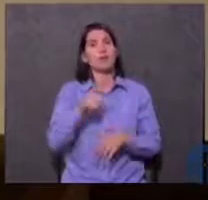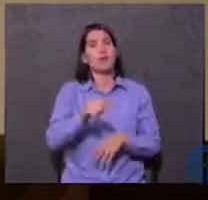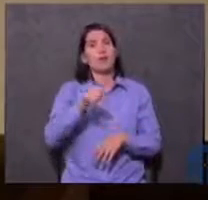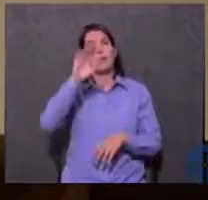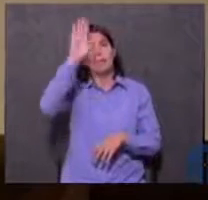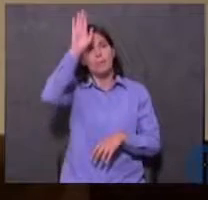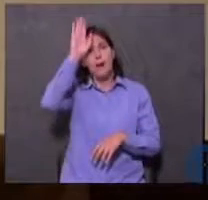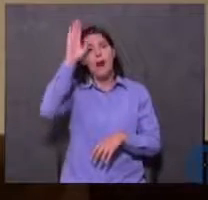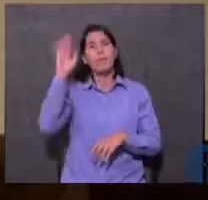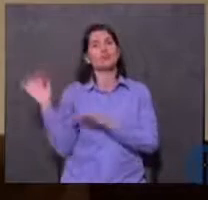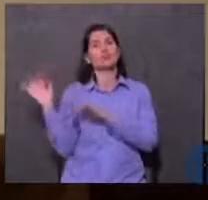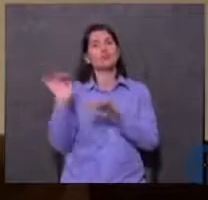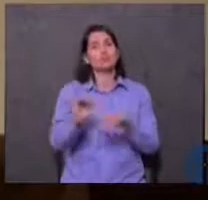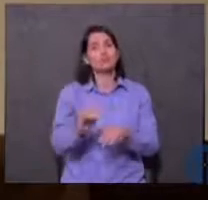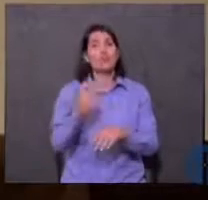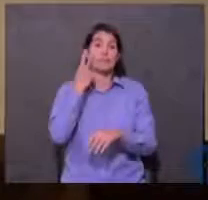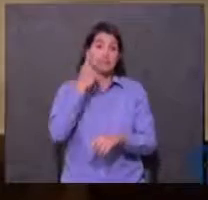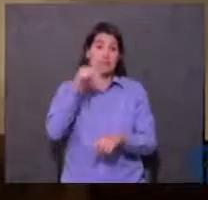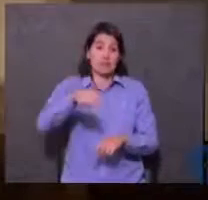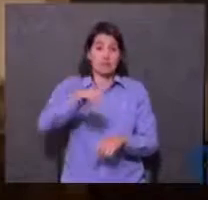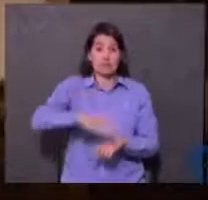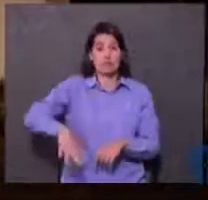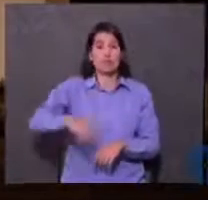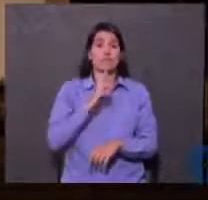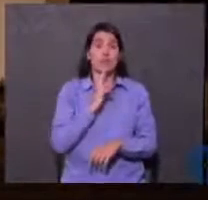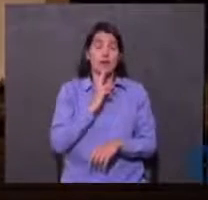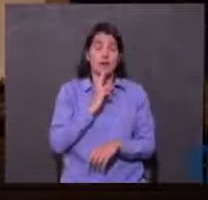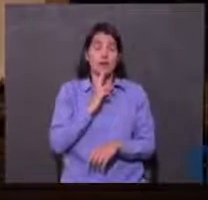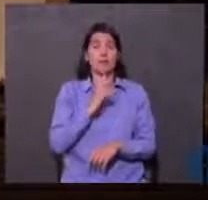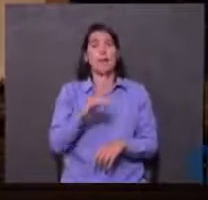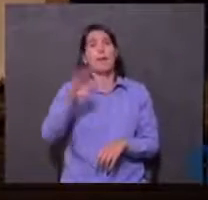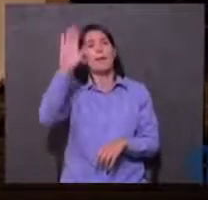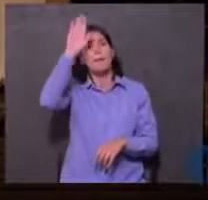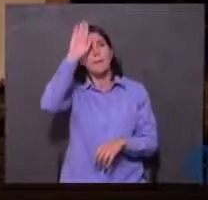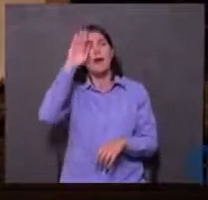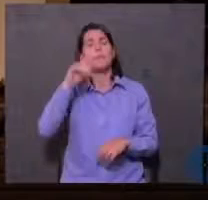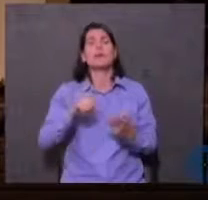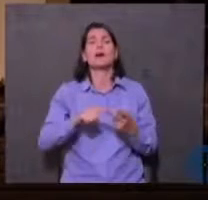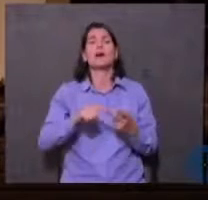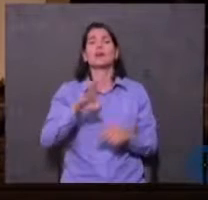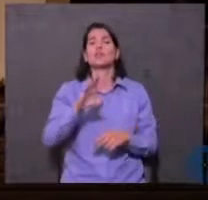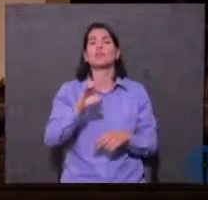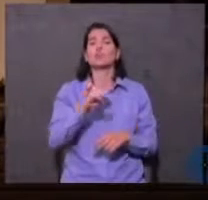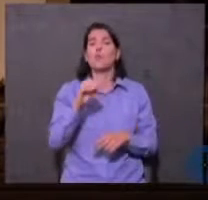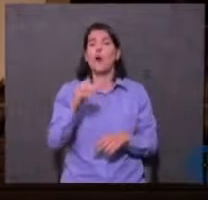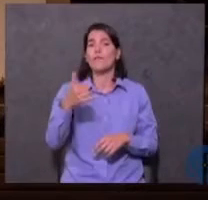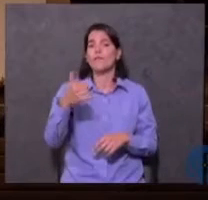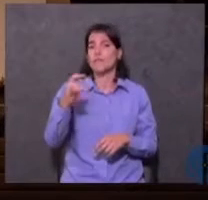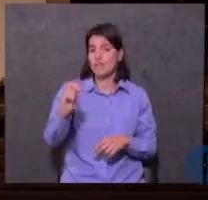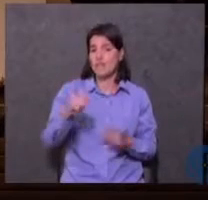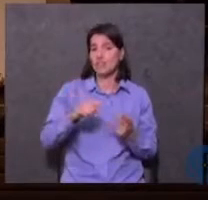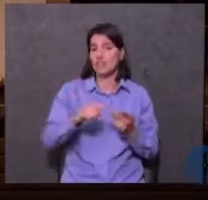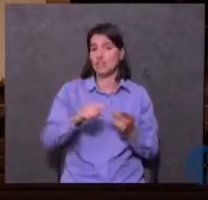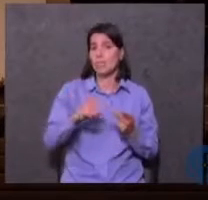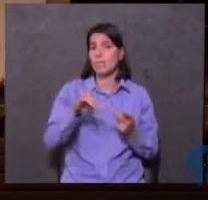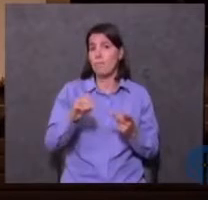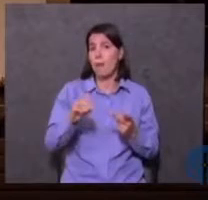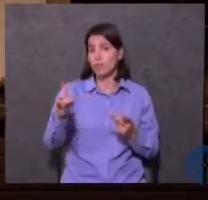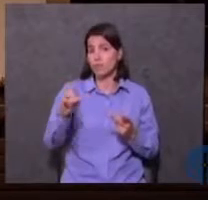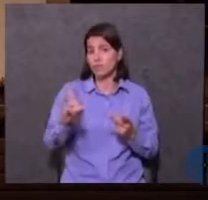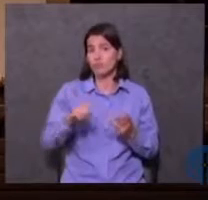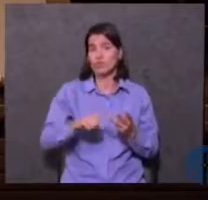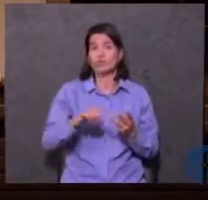que visitaran a Cova da Iría, os santos papas João XXIII, Paulo VI e João